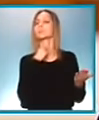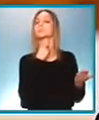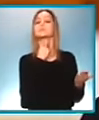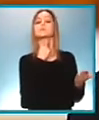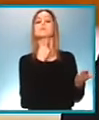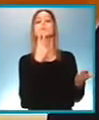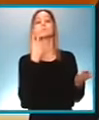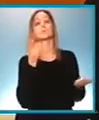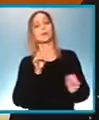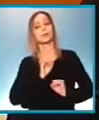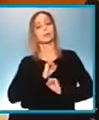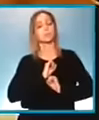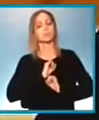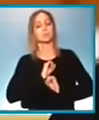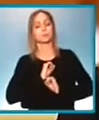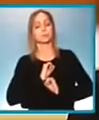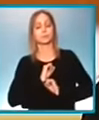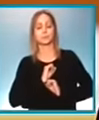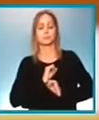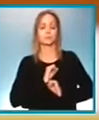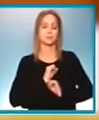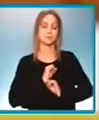voz a mim.